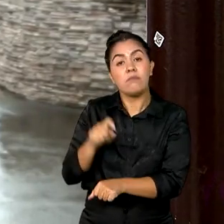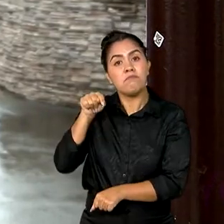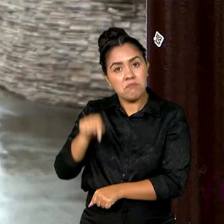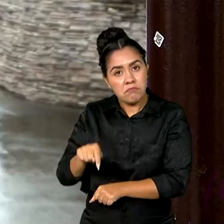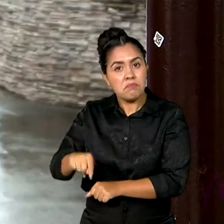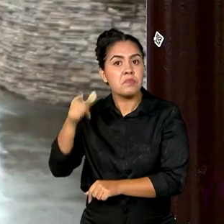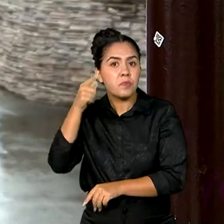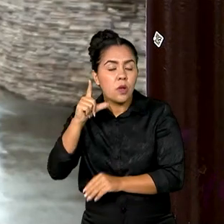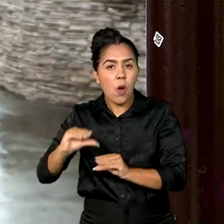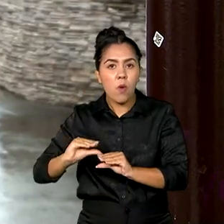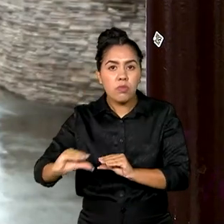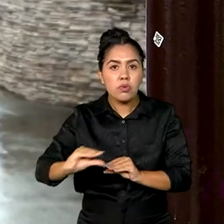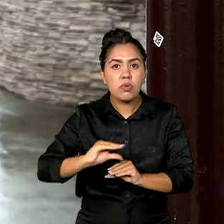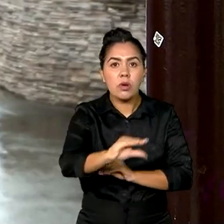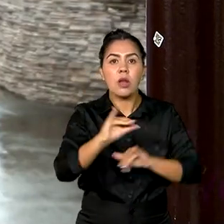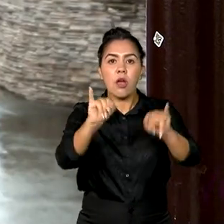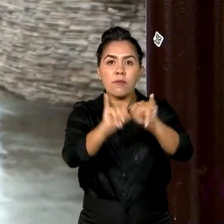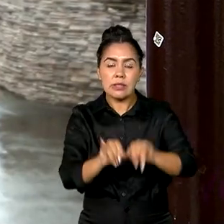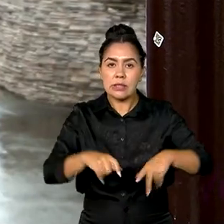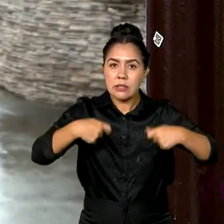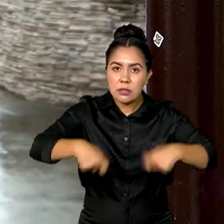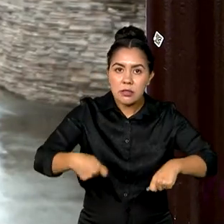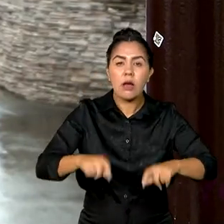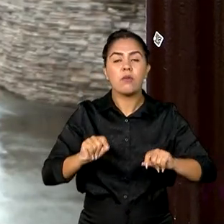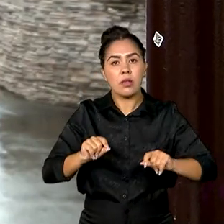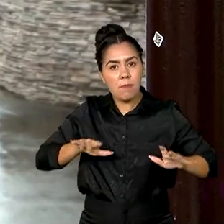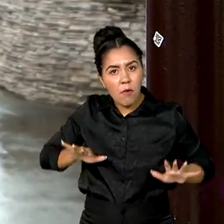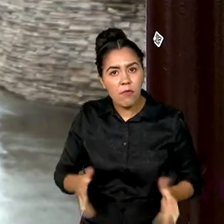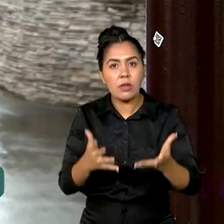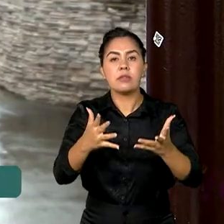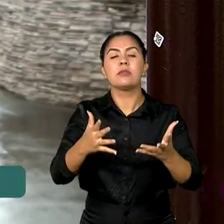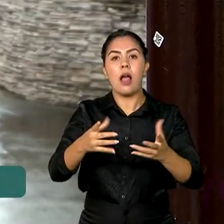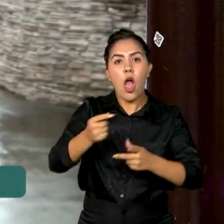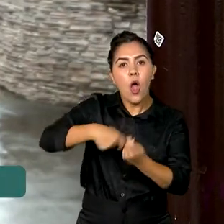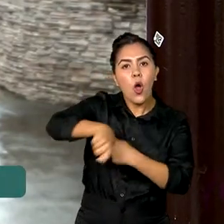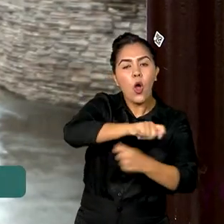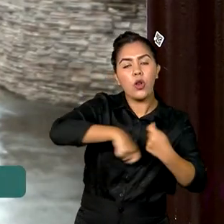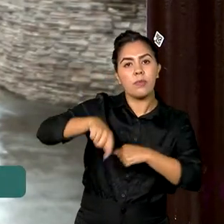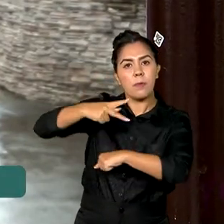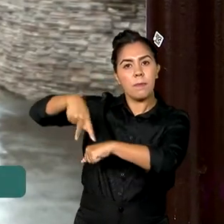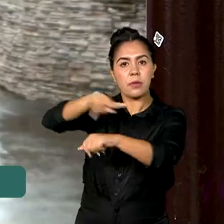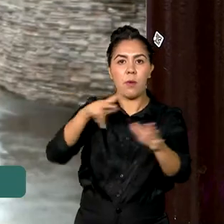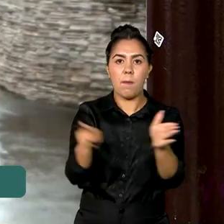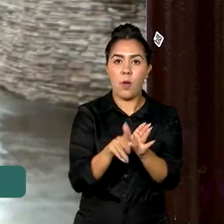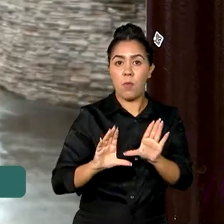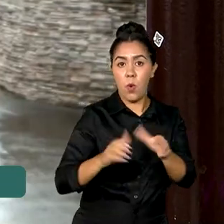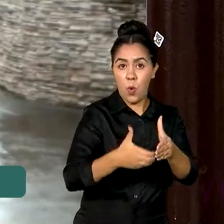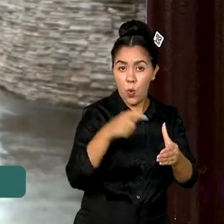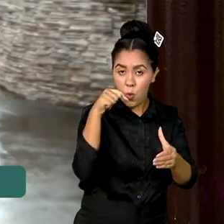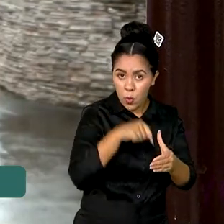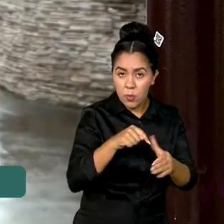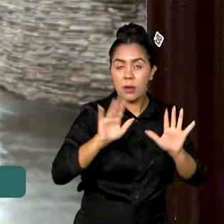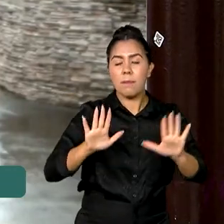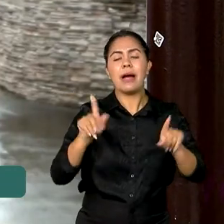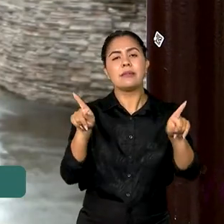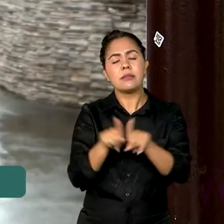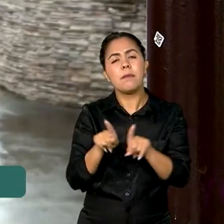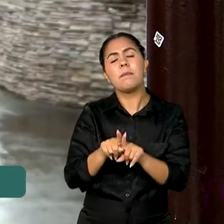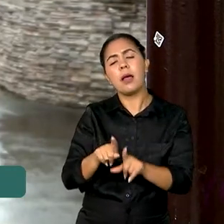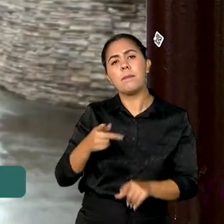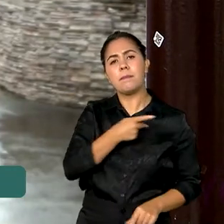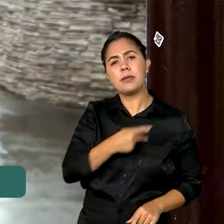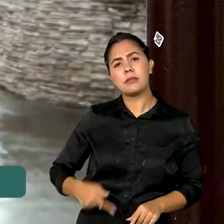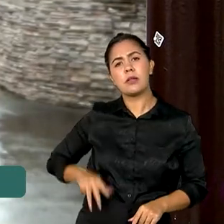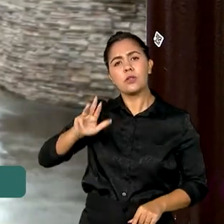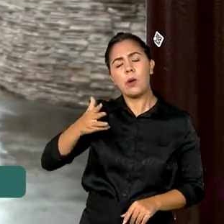na infraestrutura necessária para fortalecer as economias dos países integrantes do bloco. Ainda durante o discurso, Lula disse